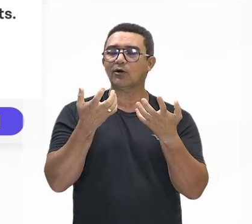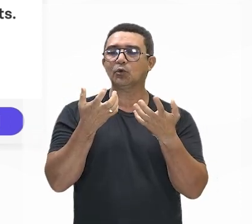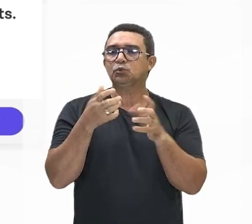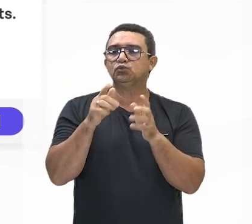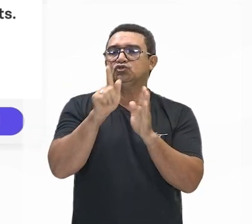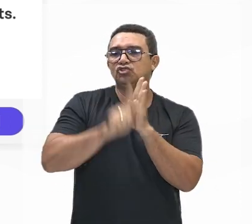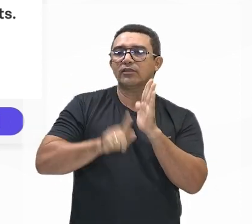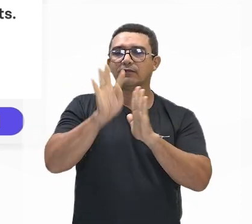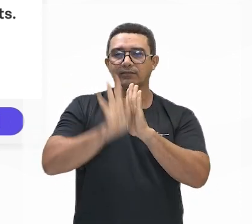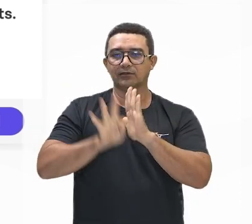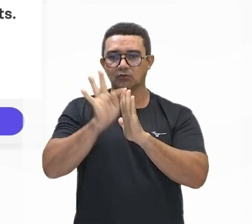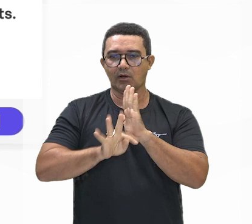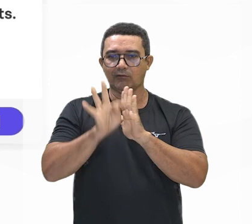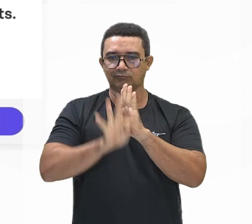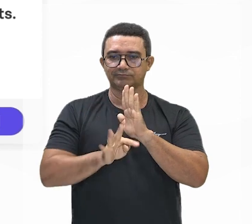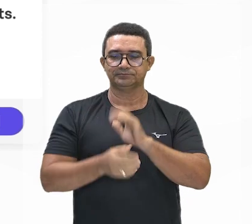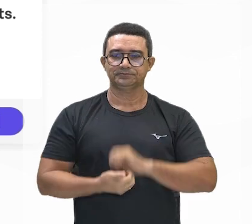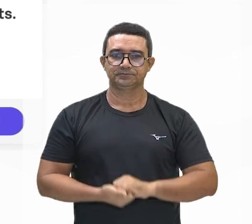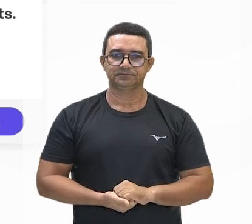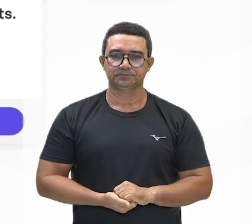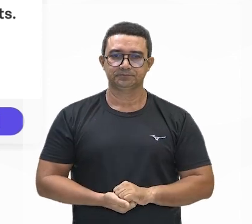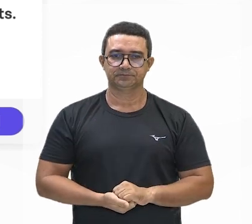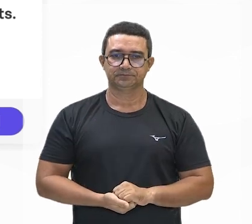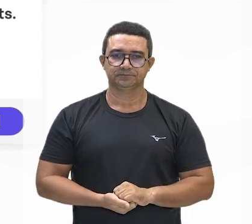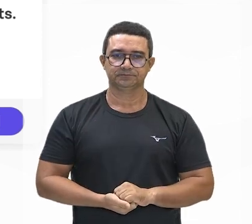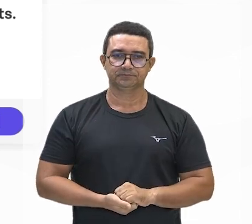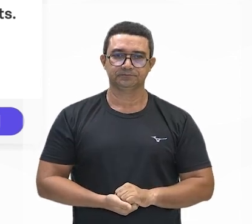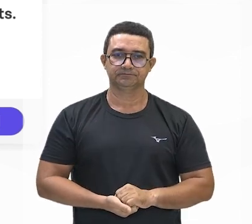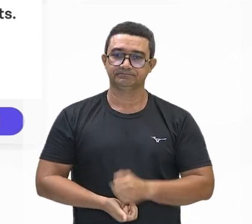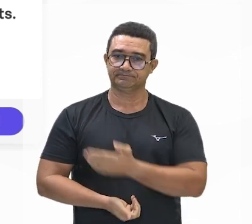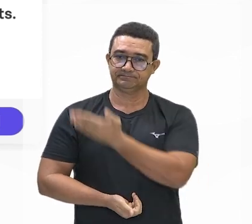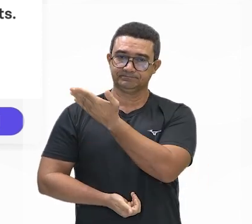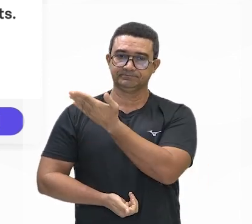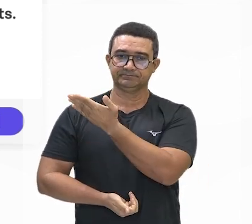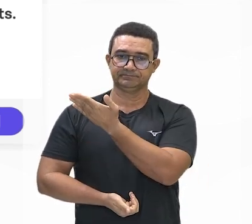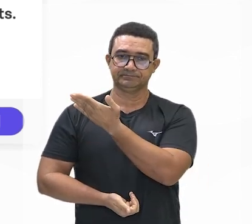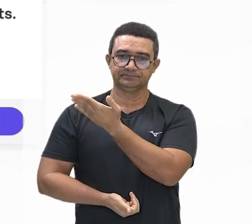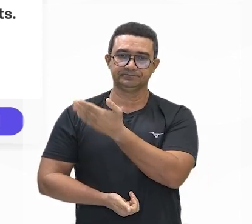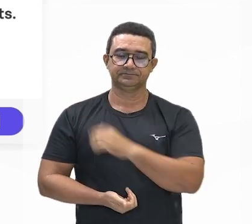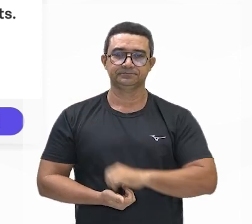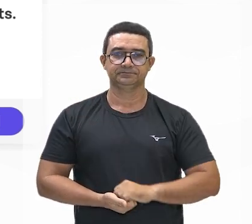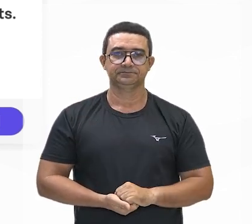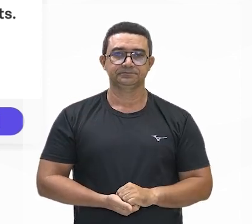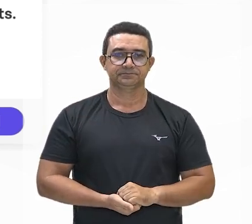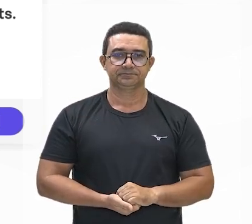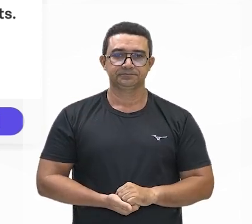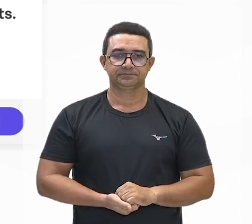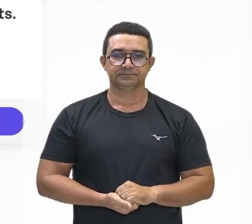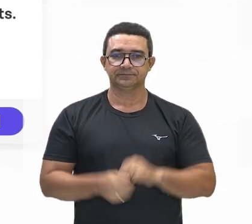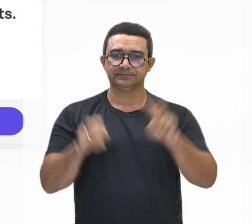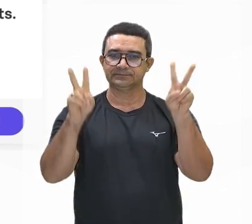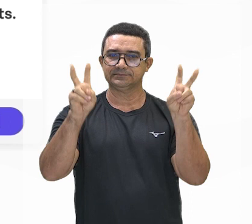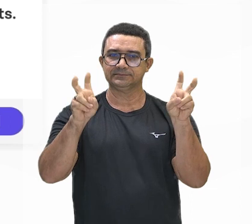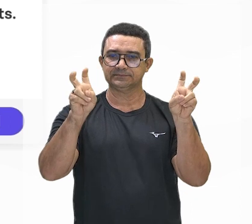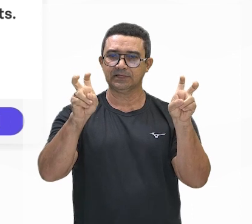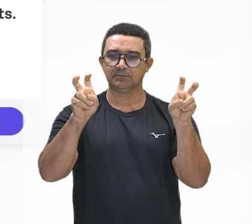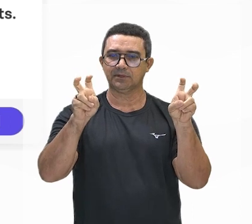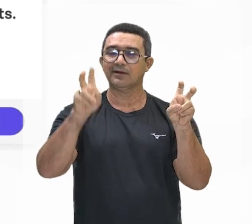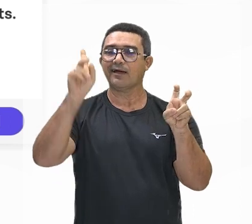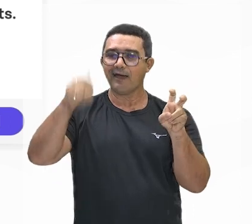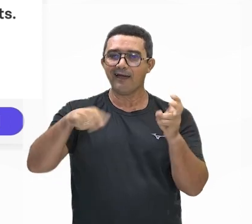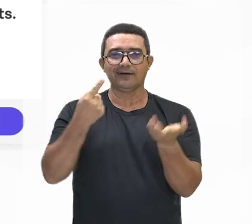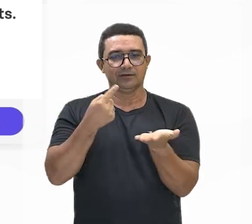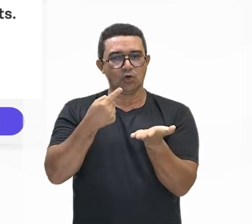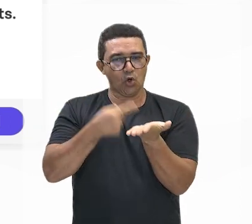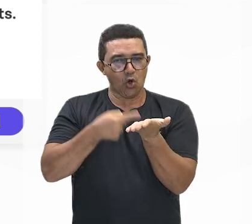textual. Então, nós temos aí invitation to team meeting. É um convite